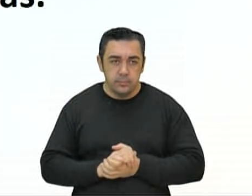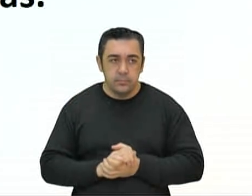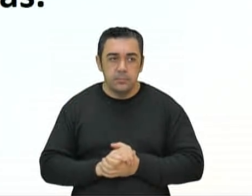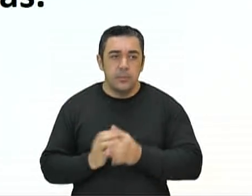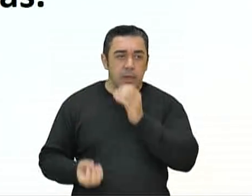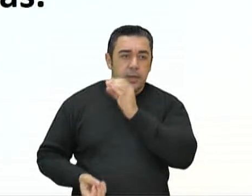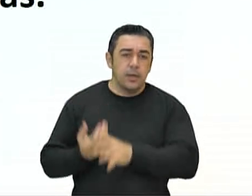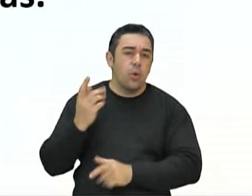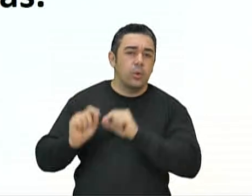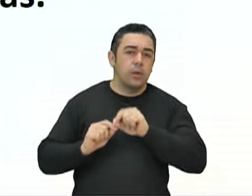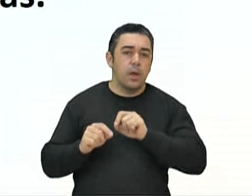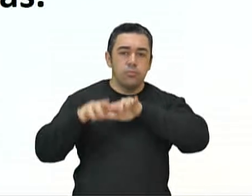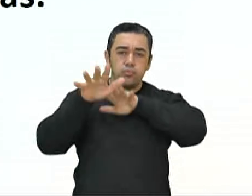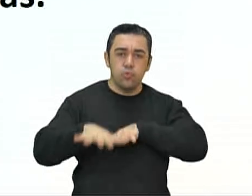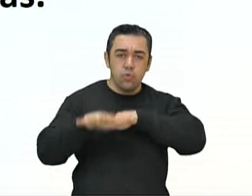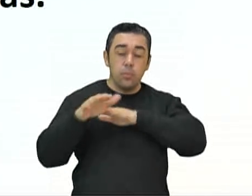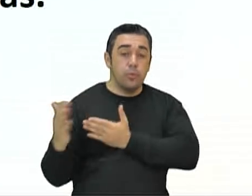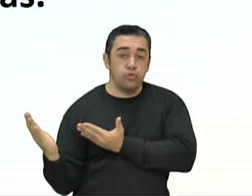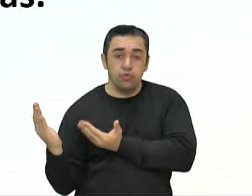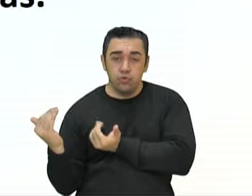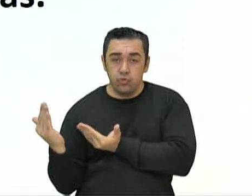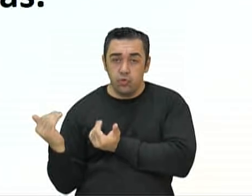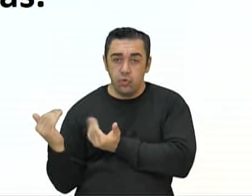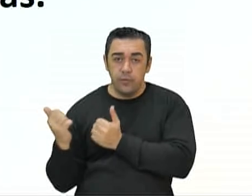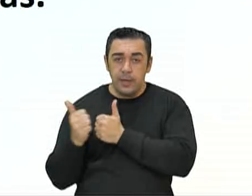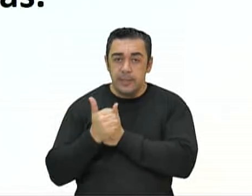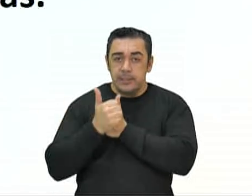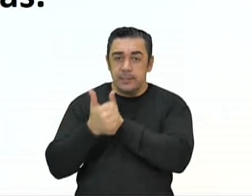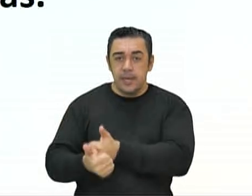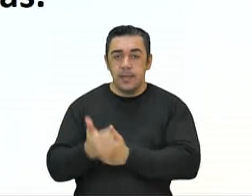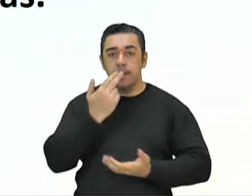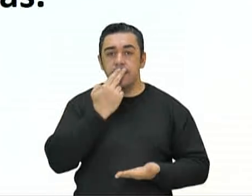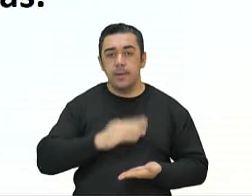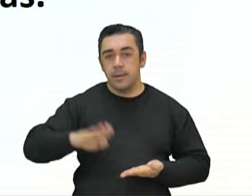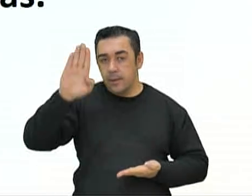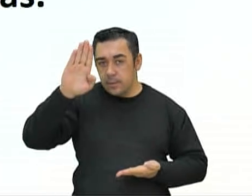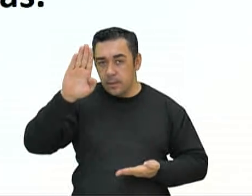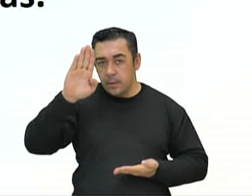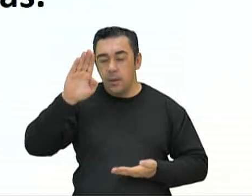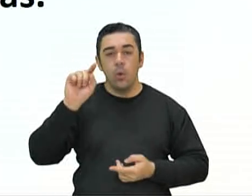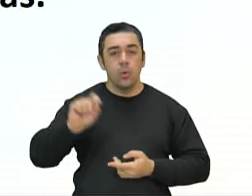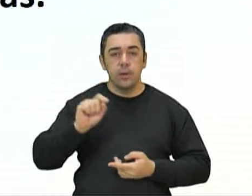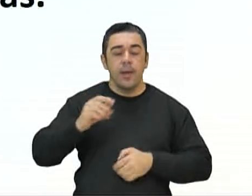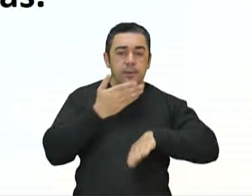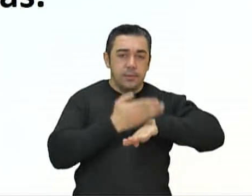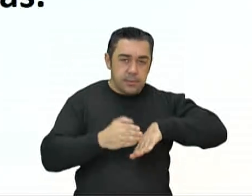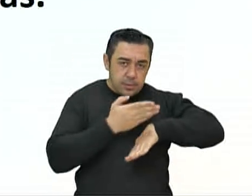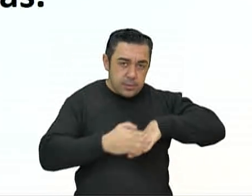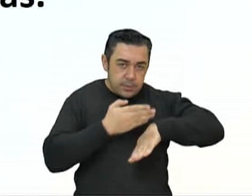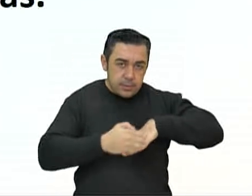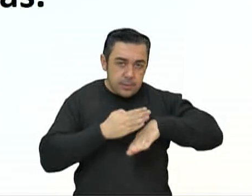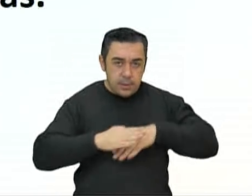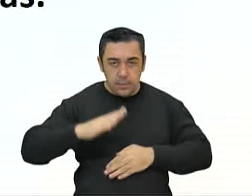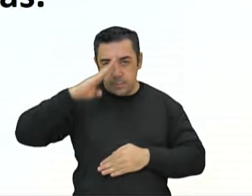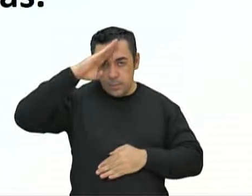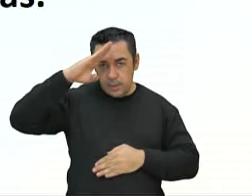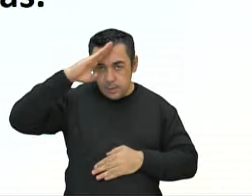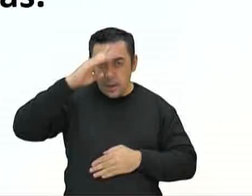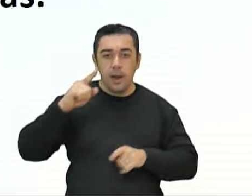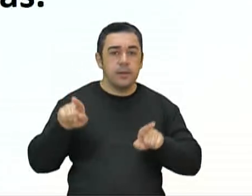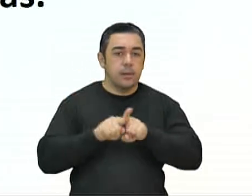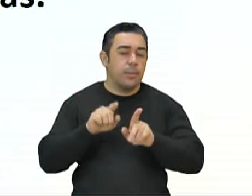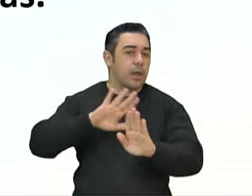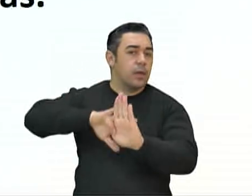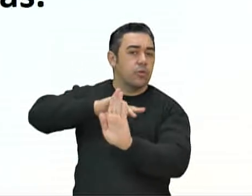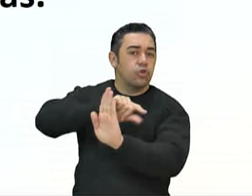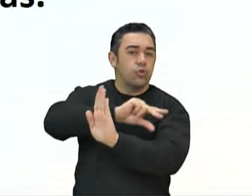da Juventude Hitlerista, cujo objetivo era treinar militar e ideologicamente os